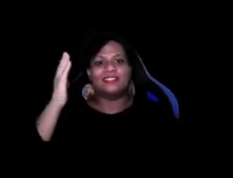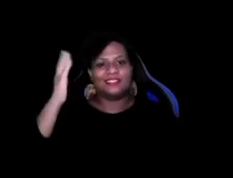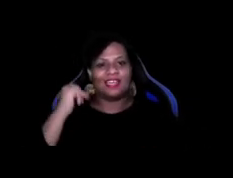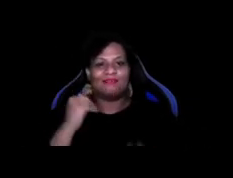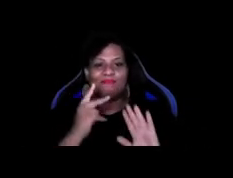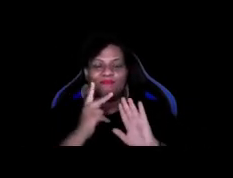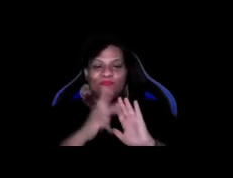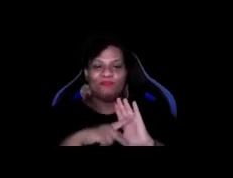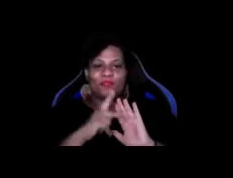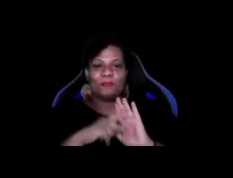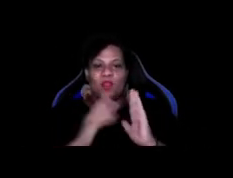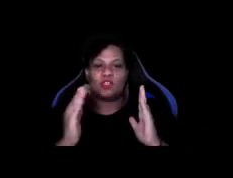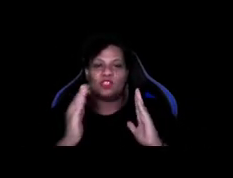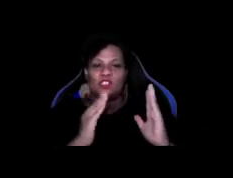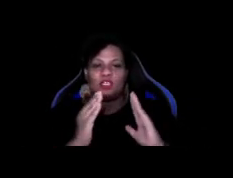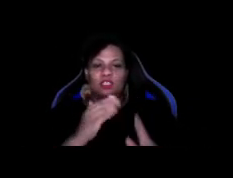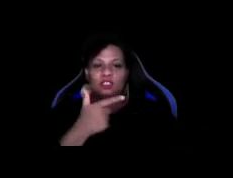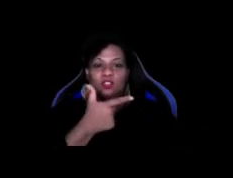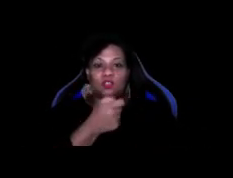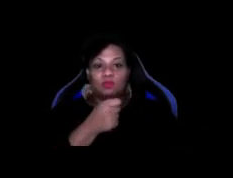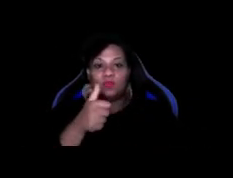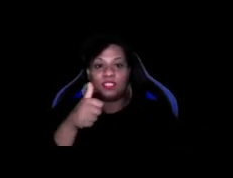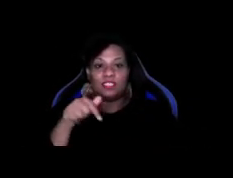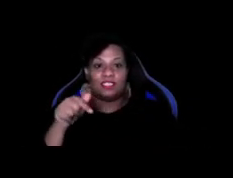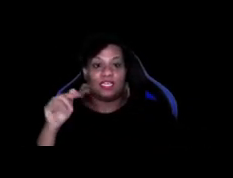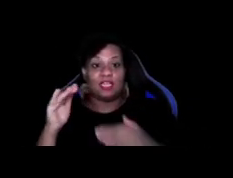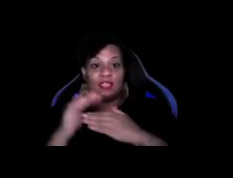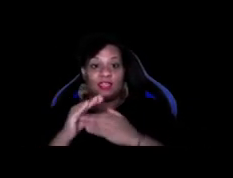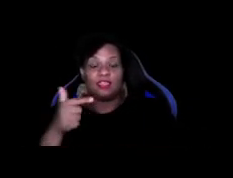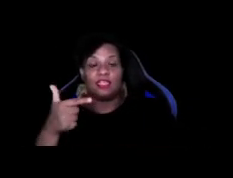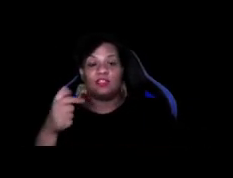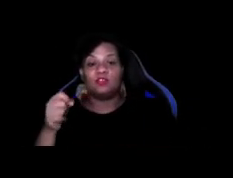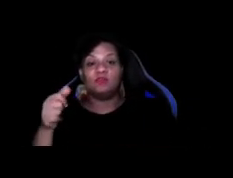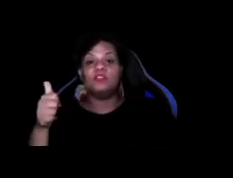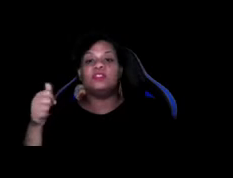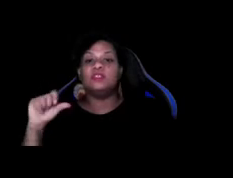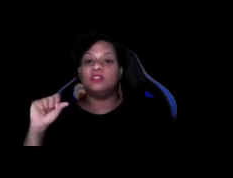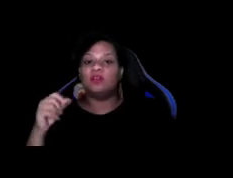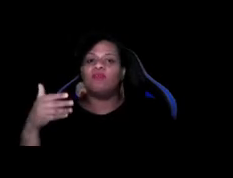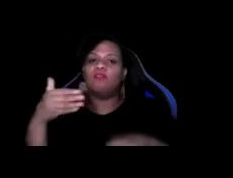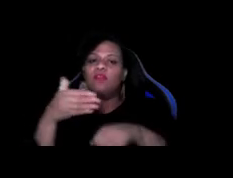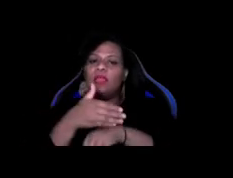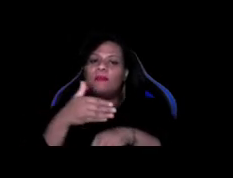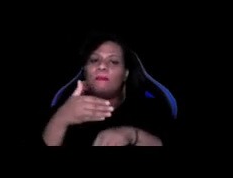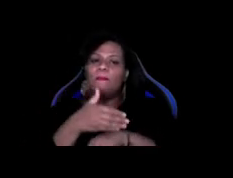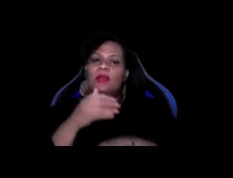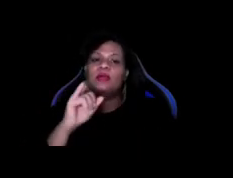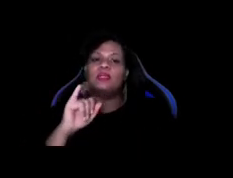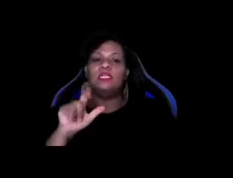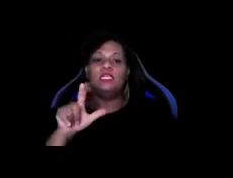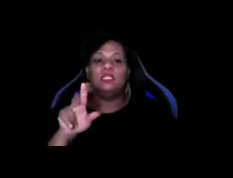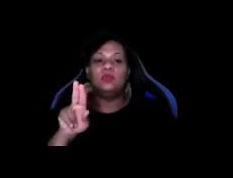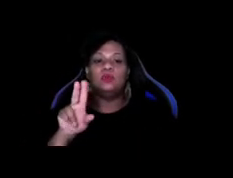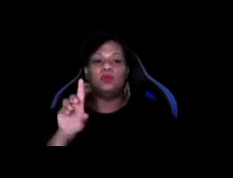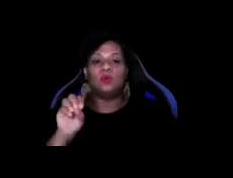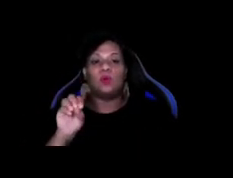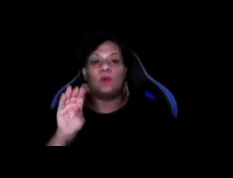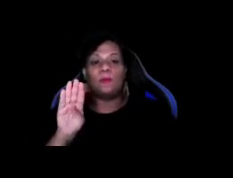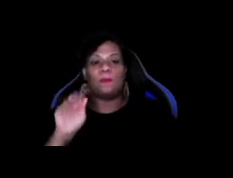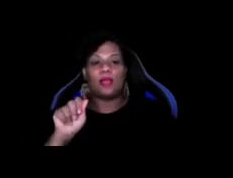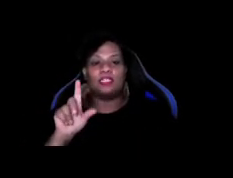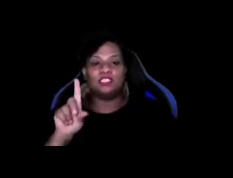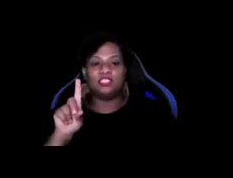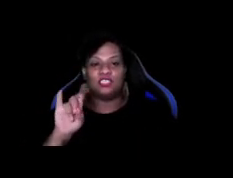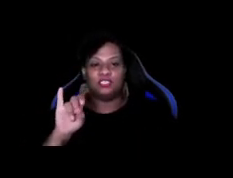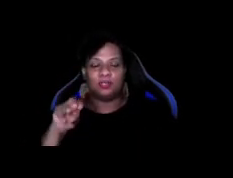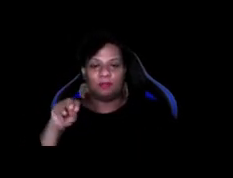durou entre 2017 e 2019. Participou do workshop com Ilu Obadmi, grupo